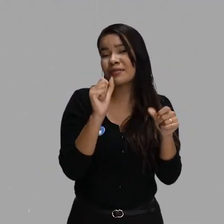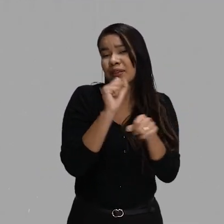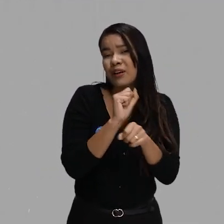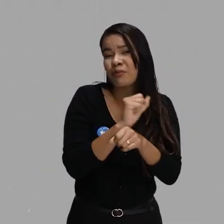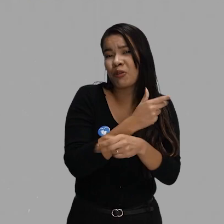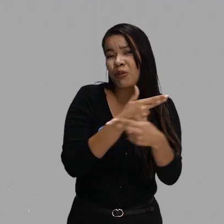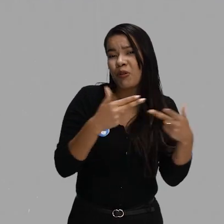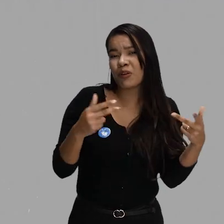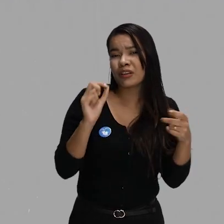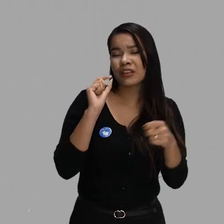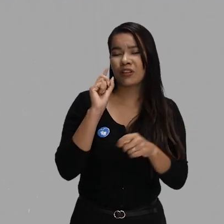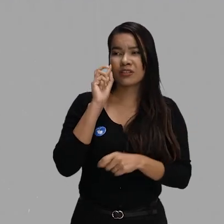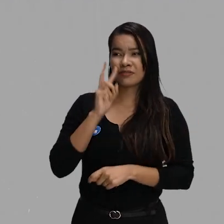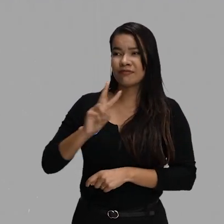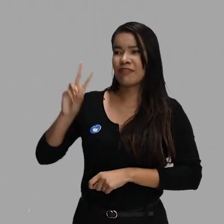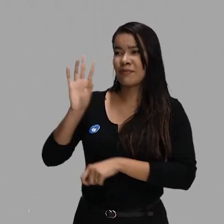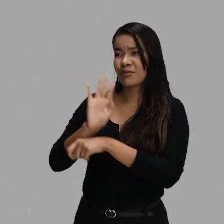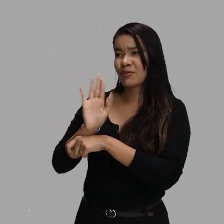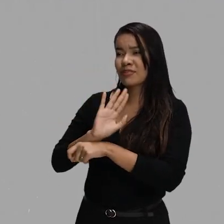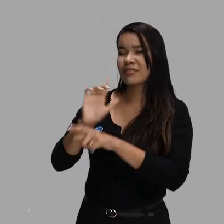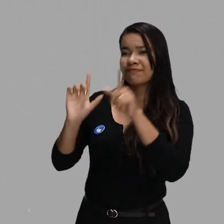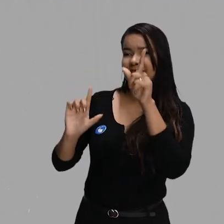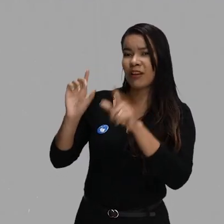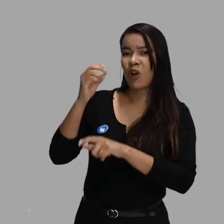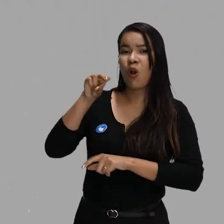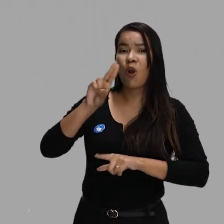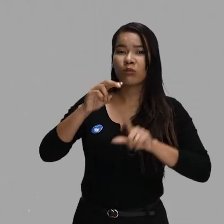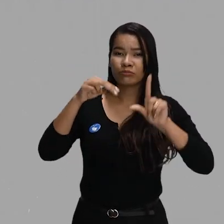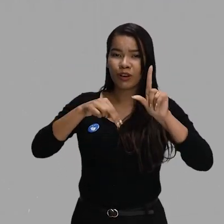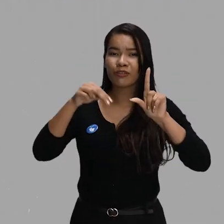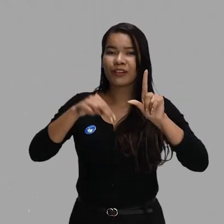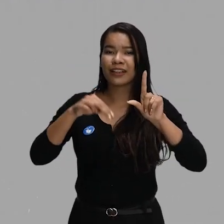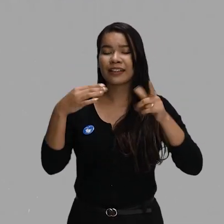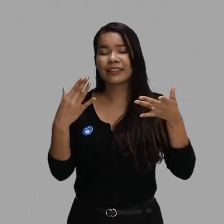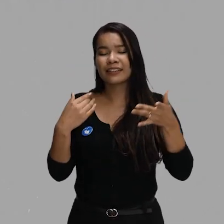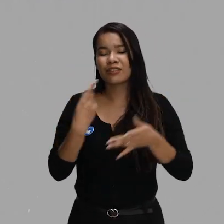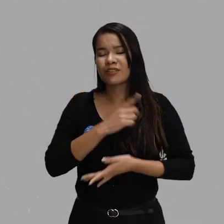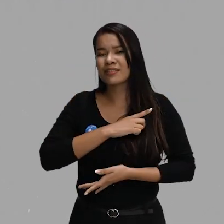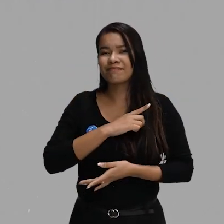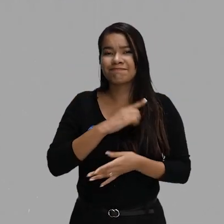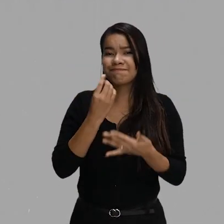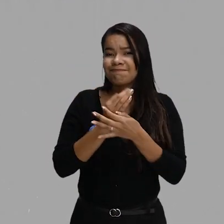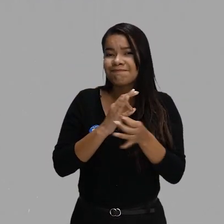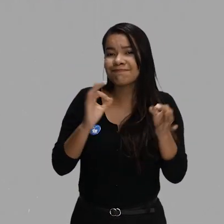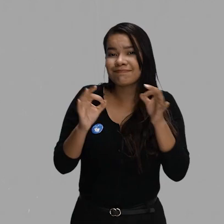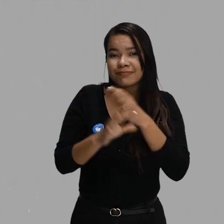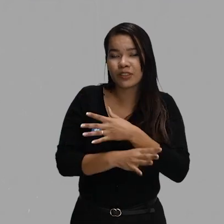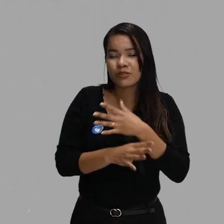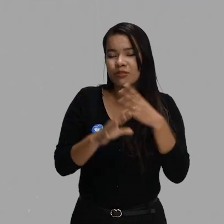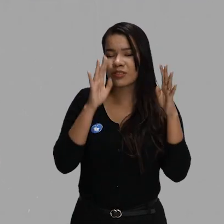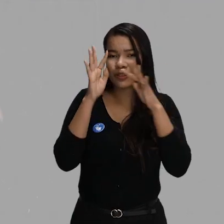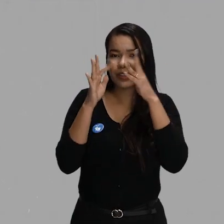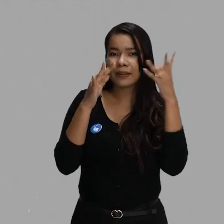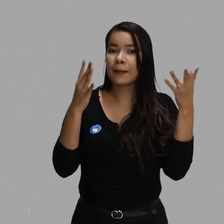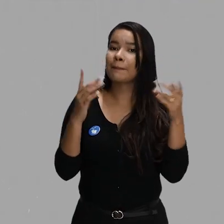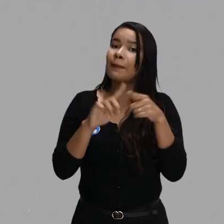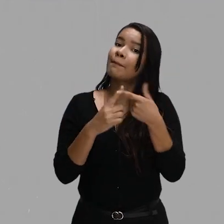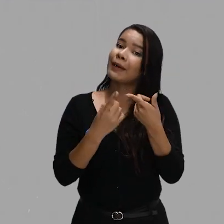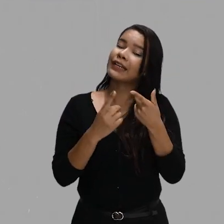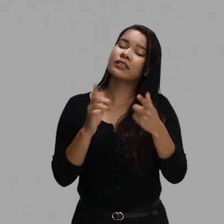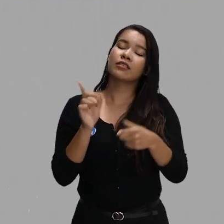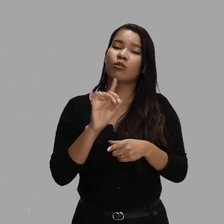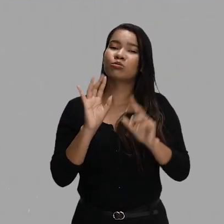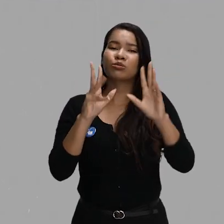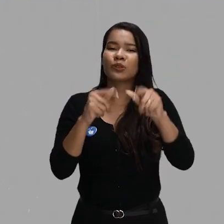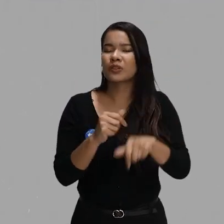gente vê muito nas telas do cinema, nas novelas, e a gente acaba sonhando. Obviamente, toda regra tem exceção, nem toda mulher é